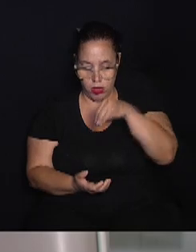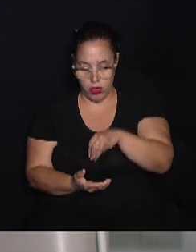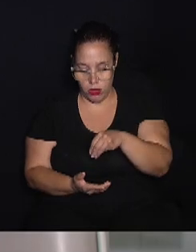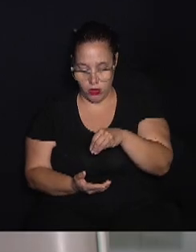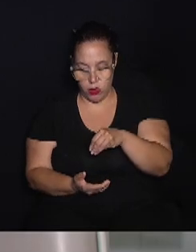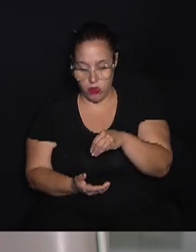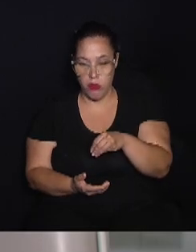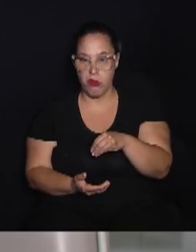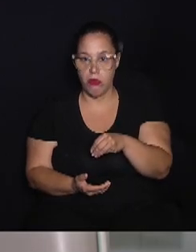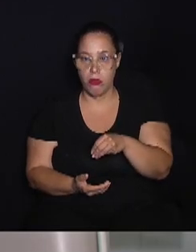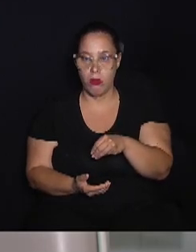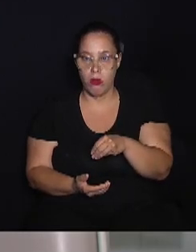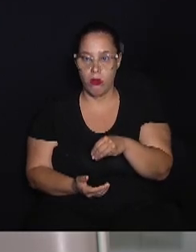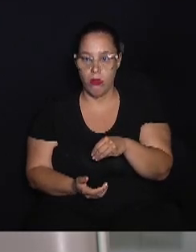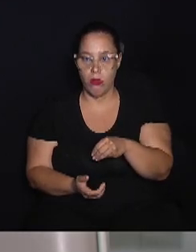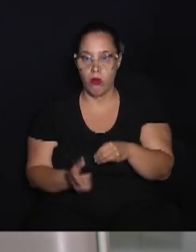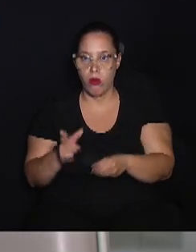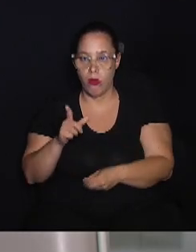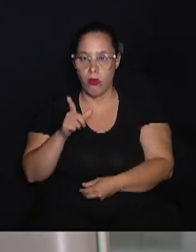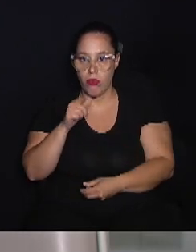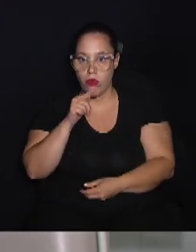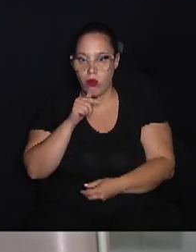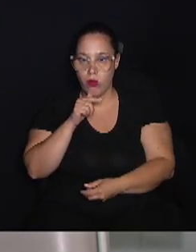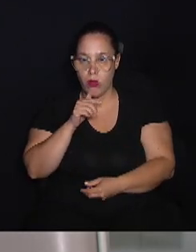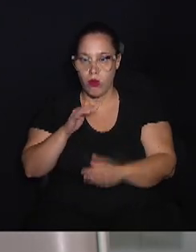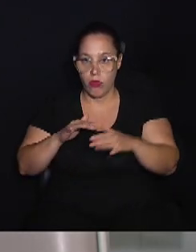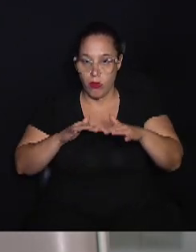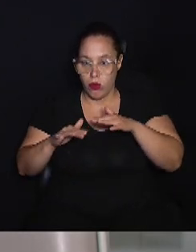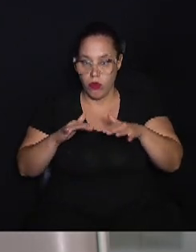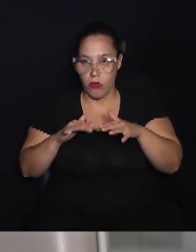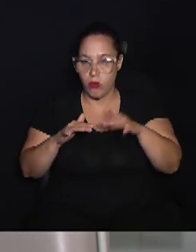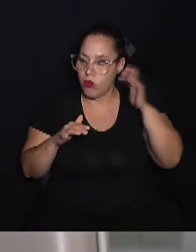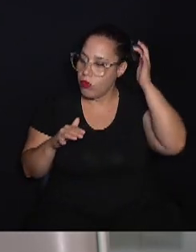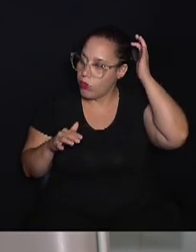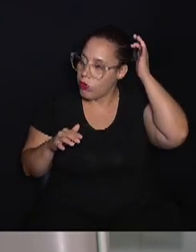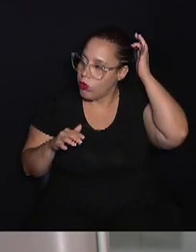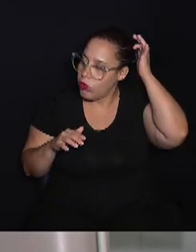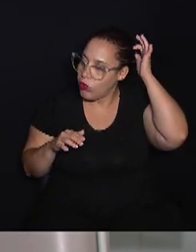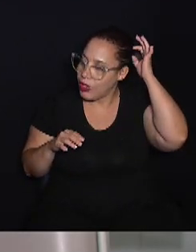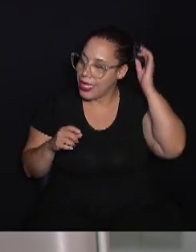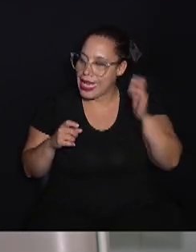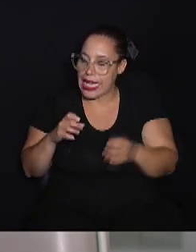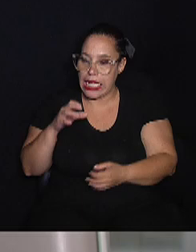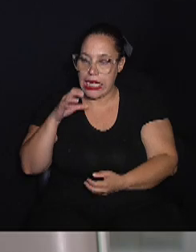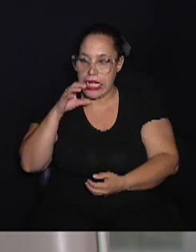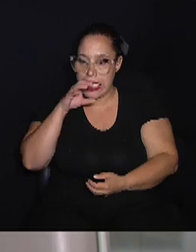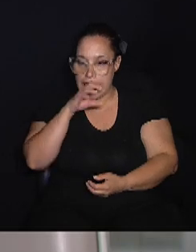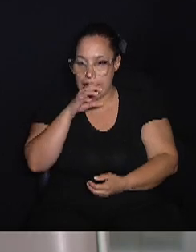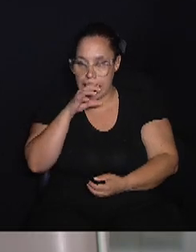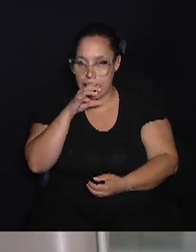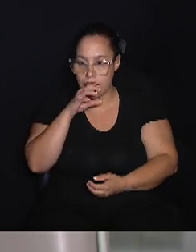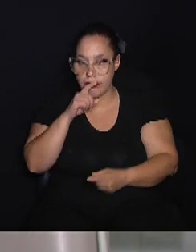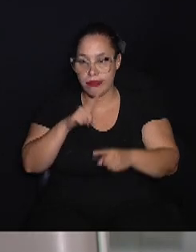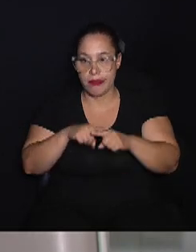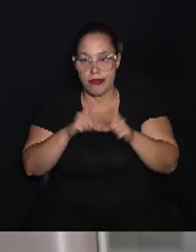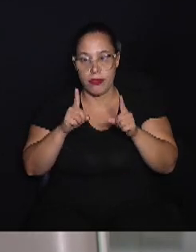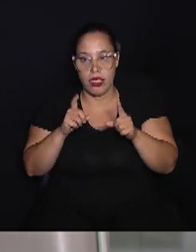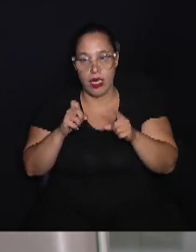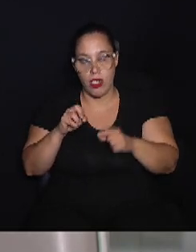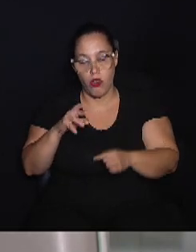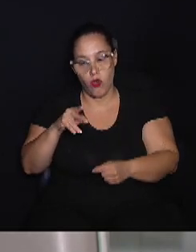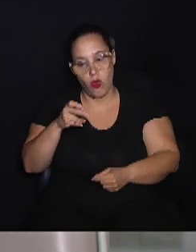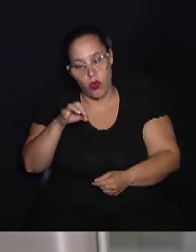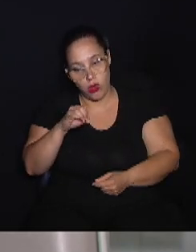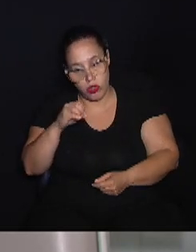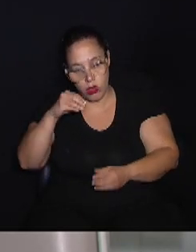já eh que foi que está numa situação e de água quente né mas a gente faz uma infusão